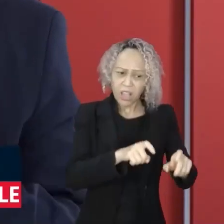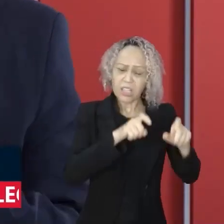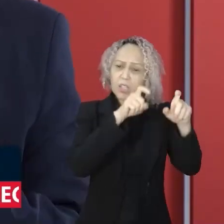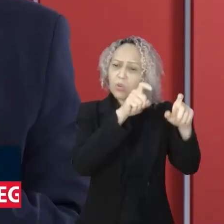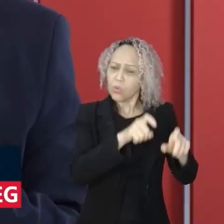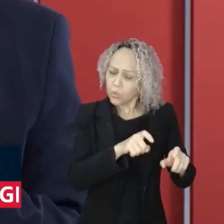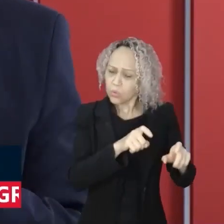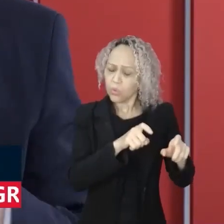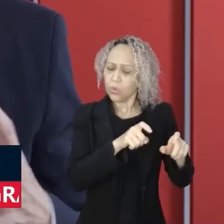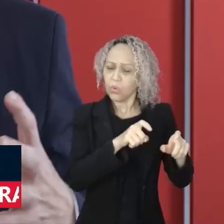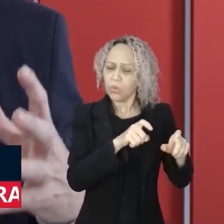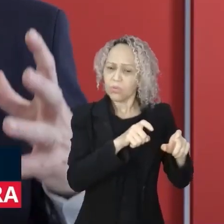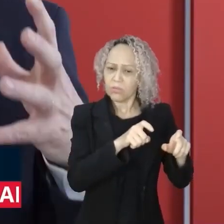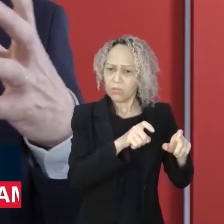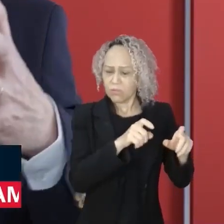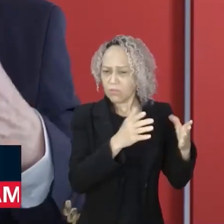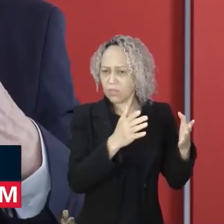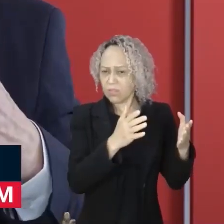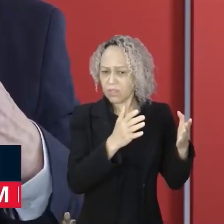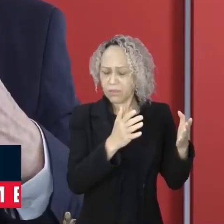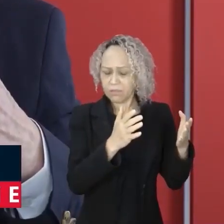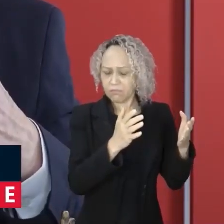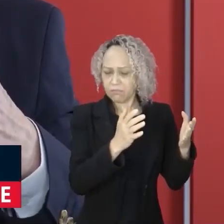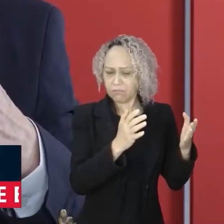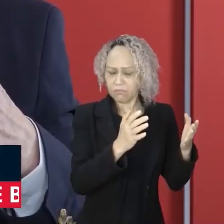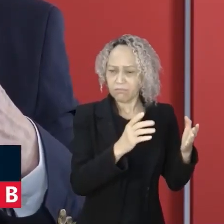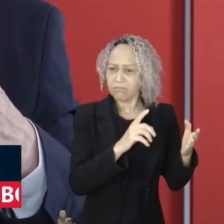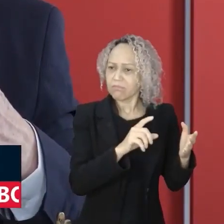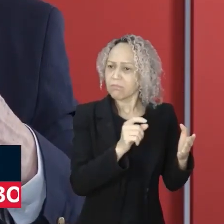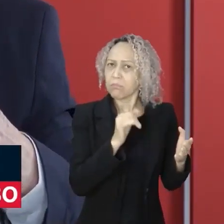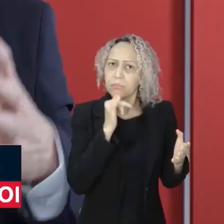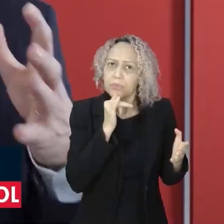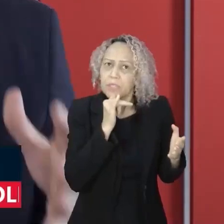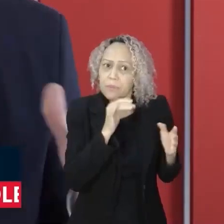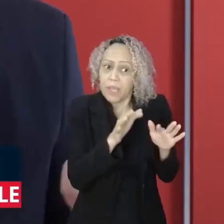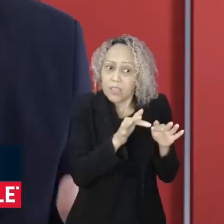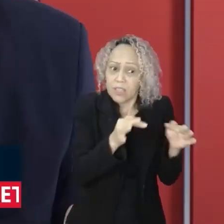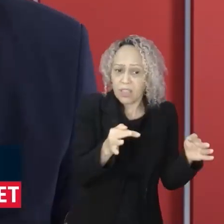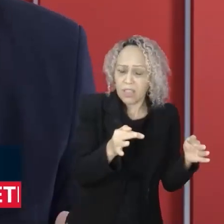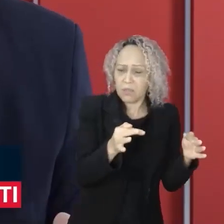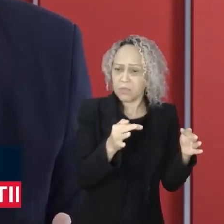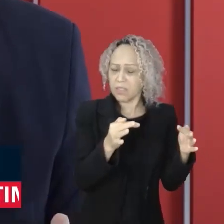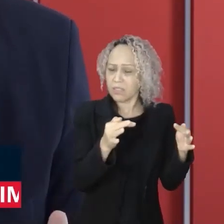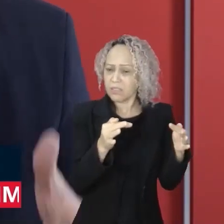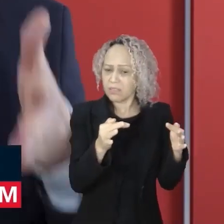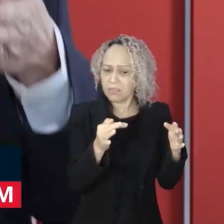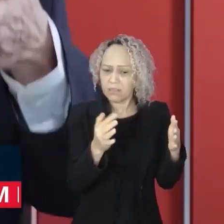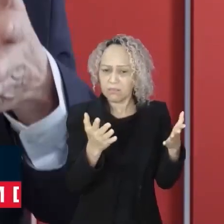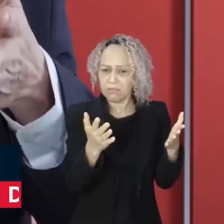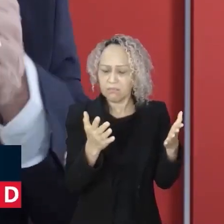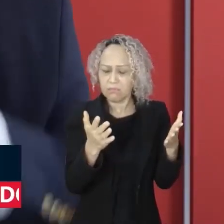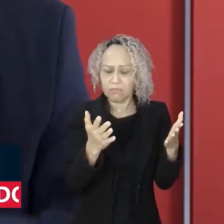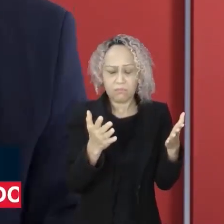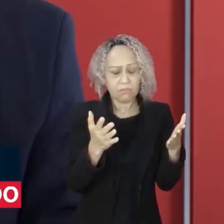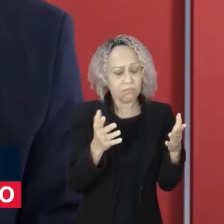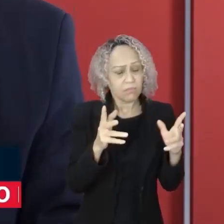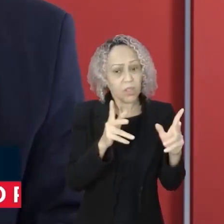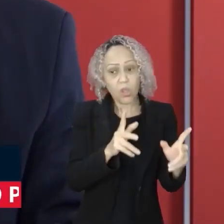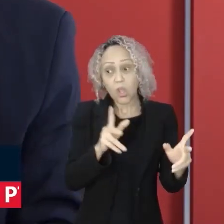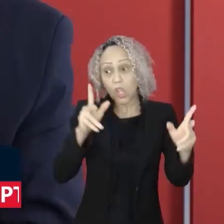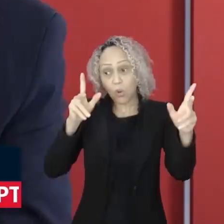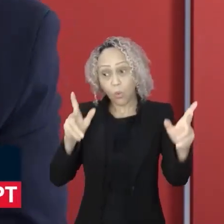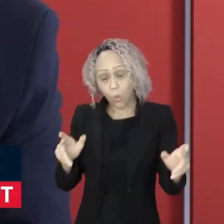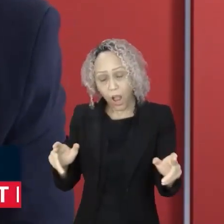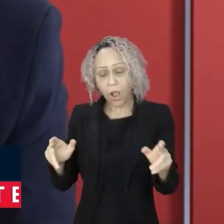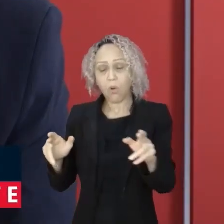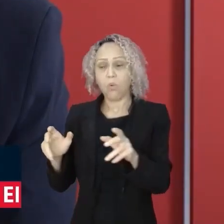no meu entender, eles podem conviver, mas com políticas diferenciadas, como tem da micro e pequena empresa.